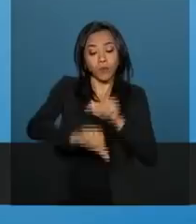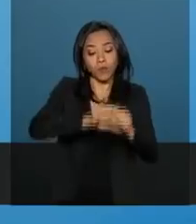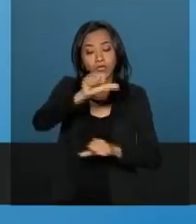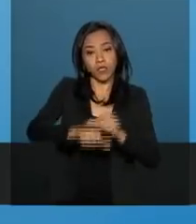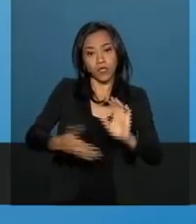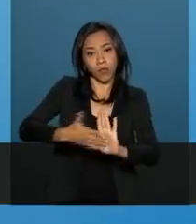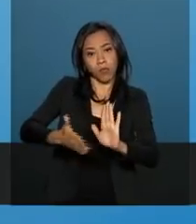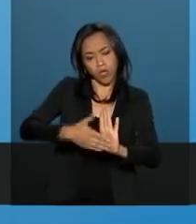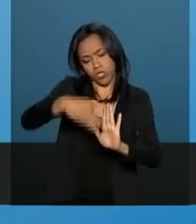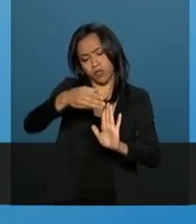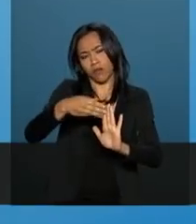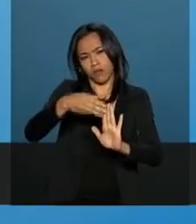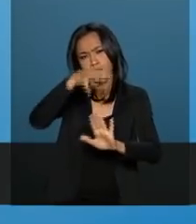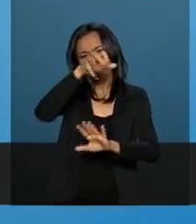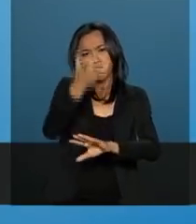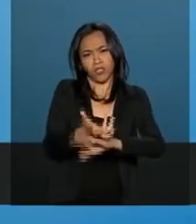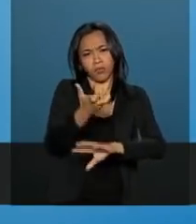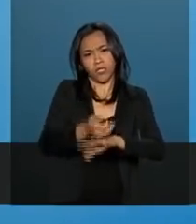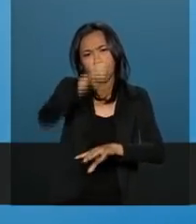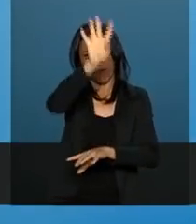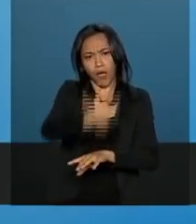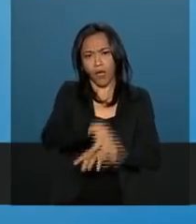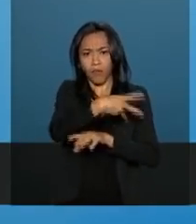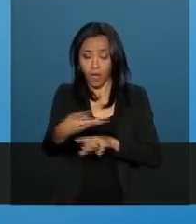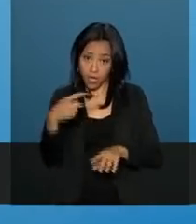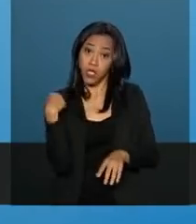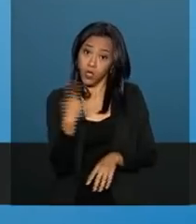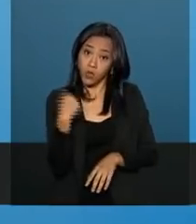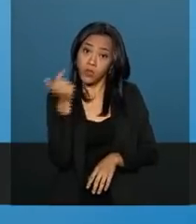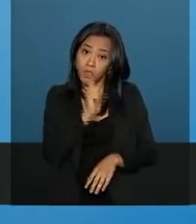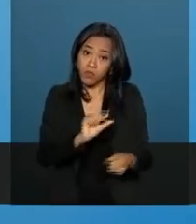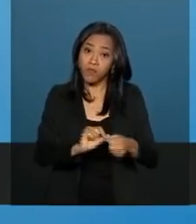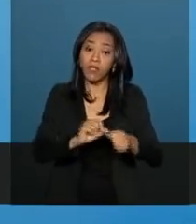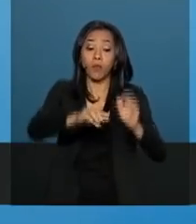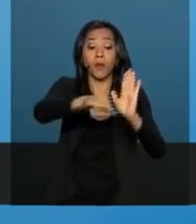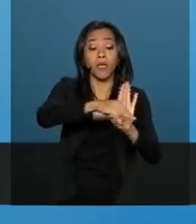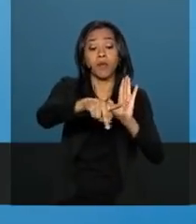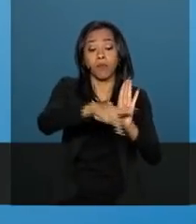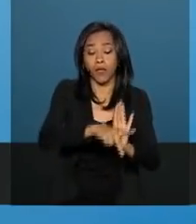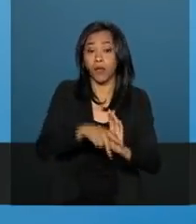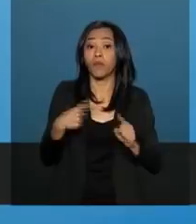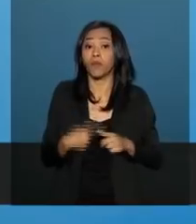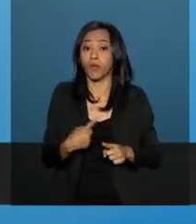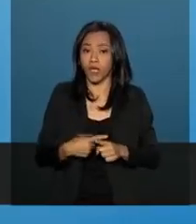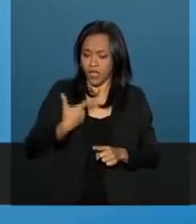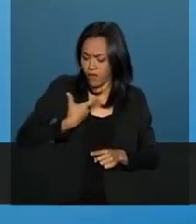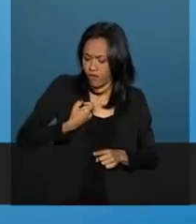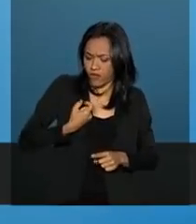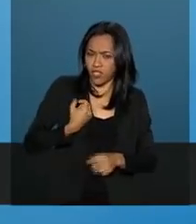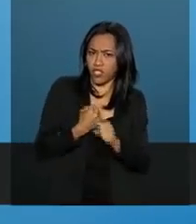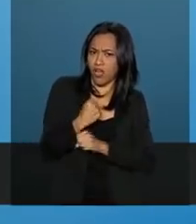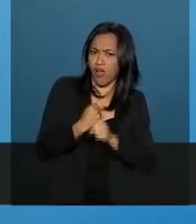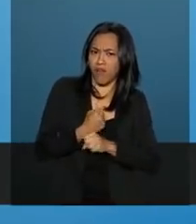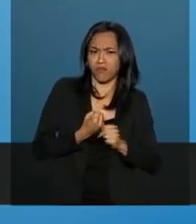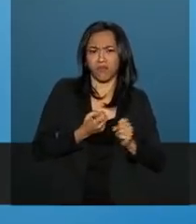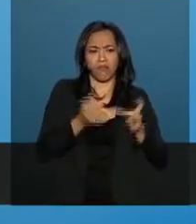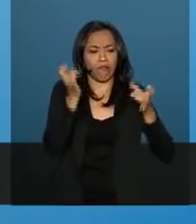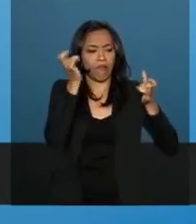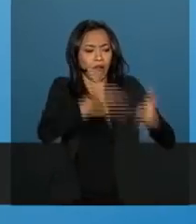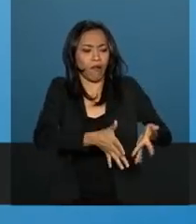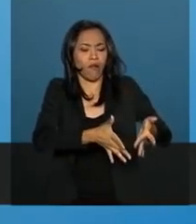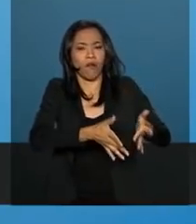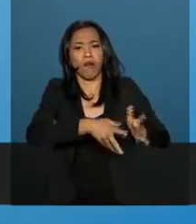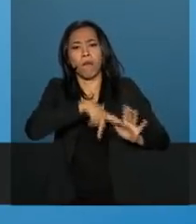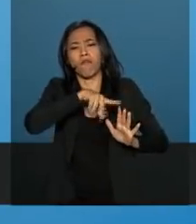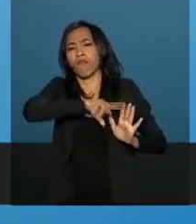sabem que nós fizemos por medida provisória, porque passados 20 anos, havia vários projetos